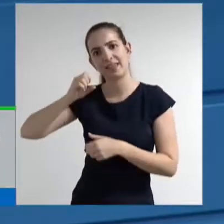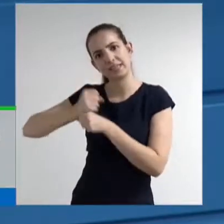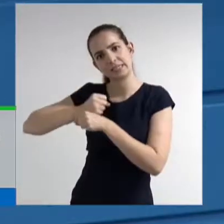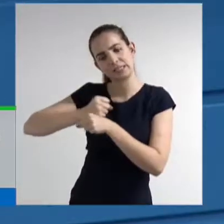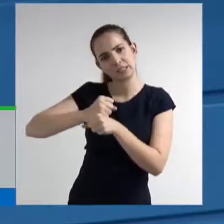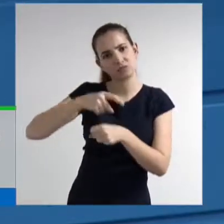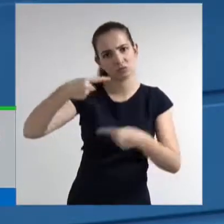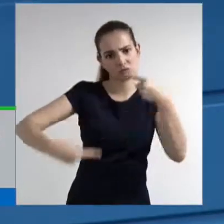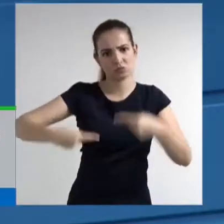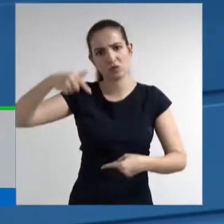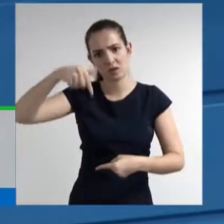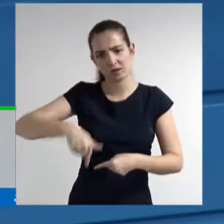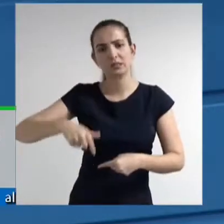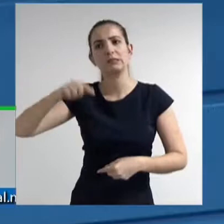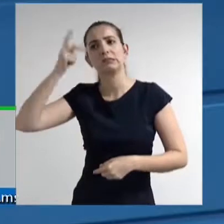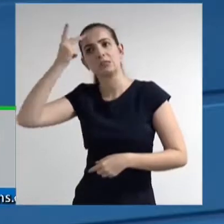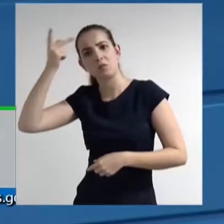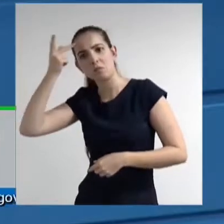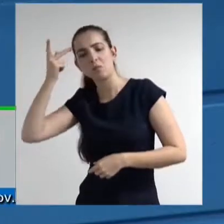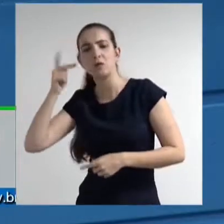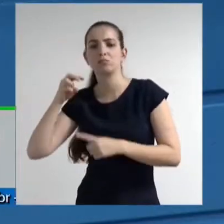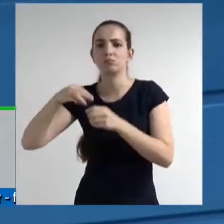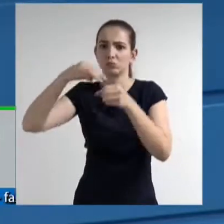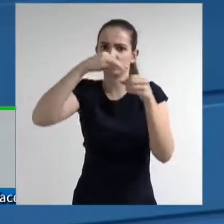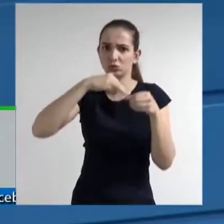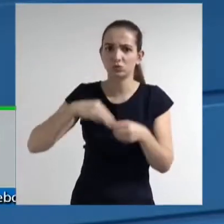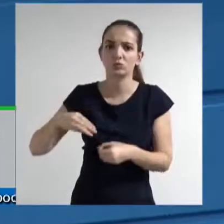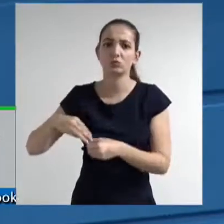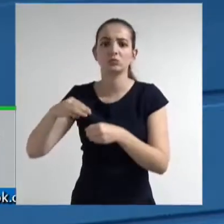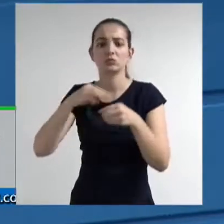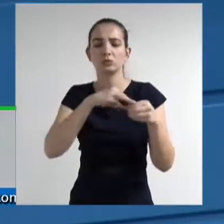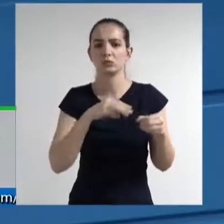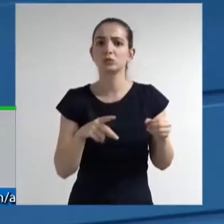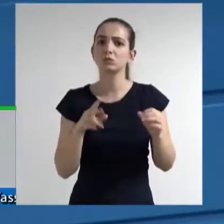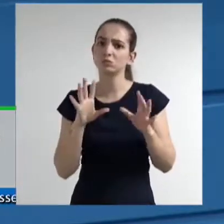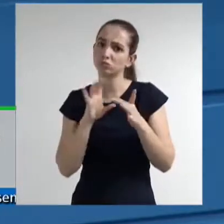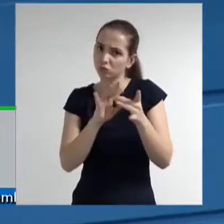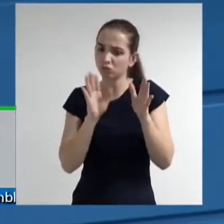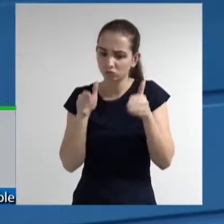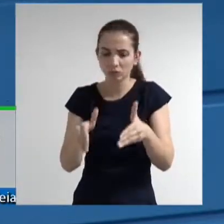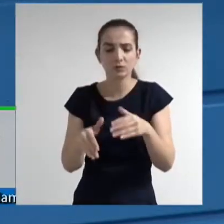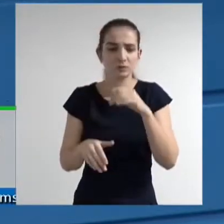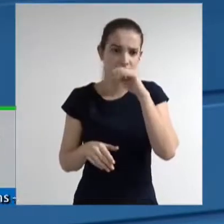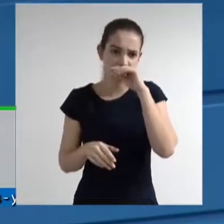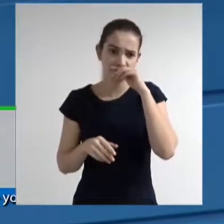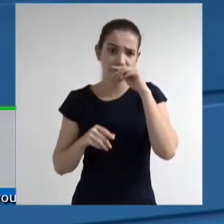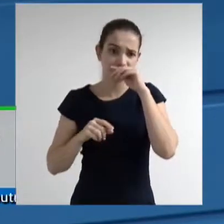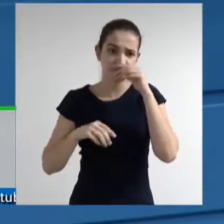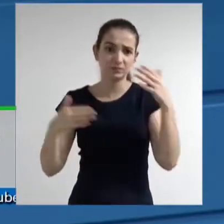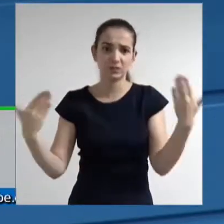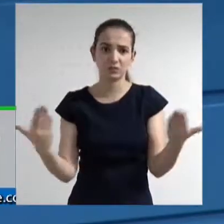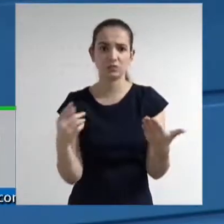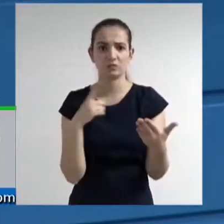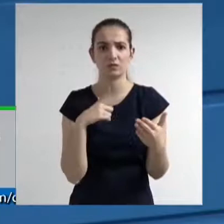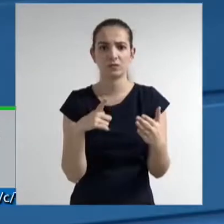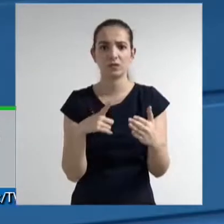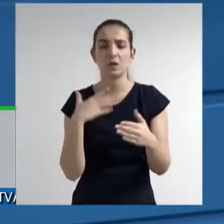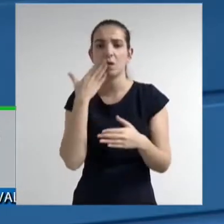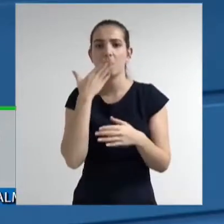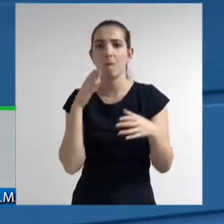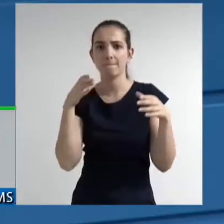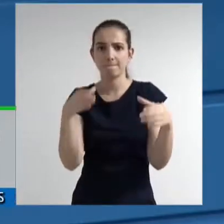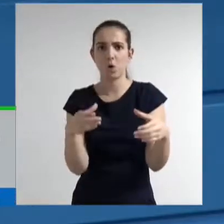discussão aqui em São Paulo, nos municípios interessados, e na hora de colocar uma cereja em cima do